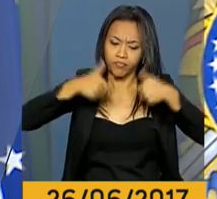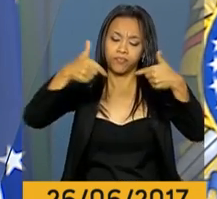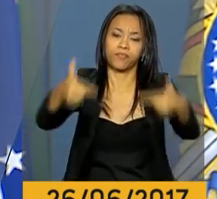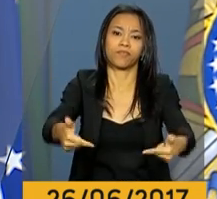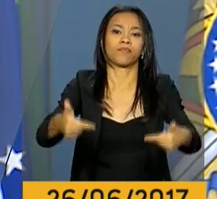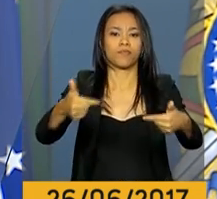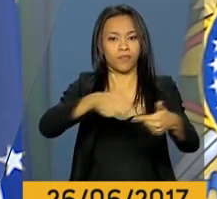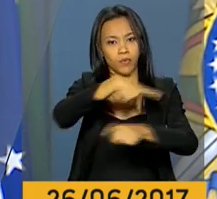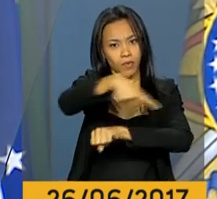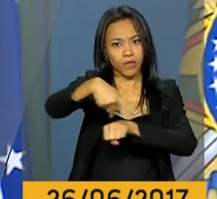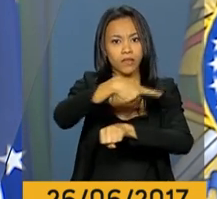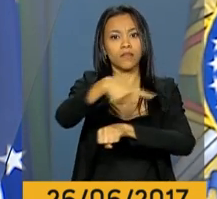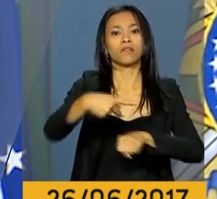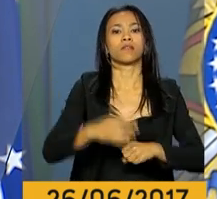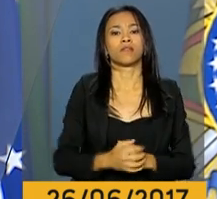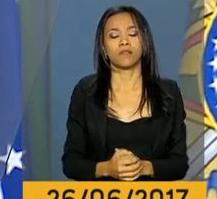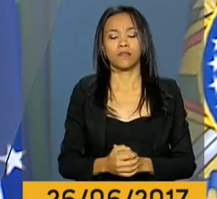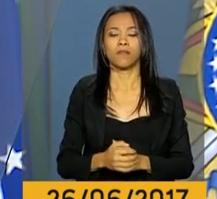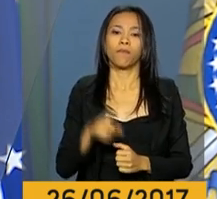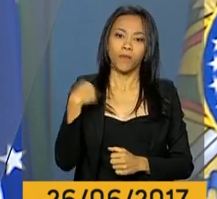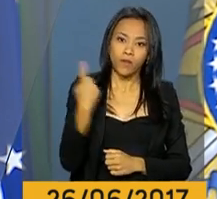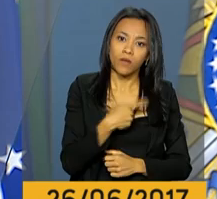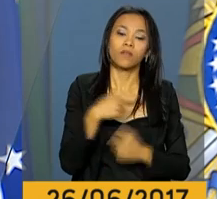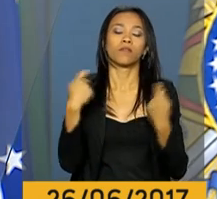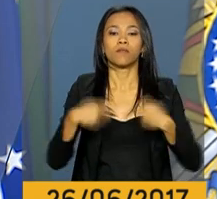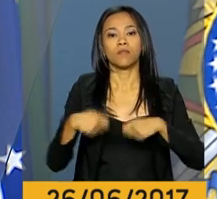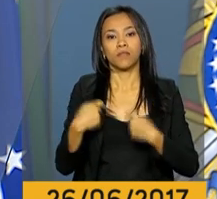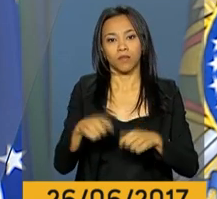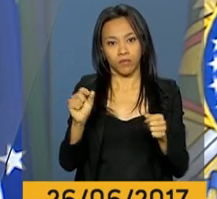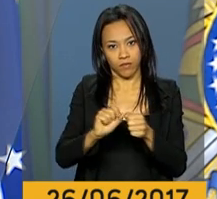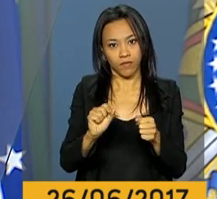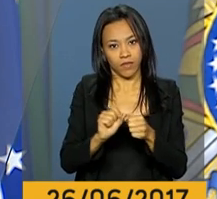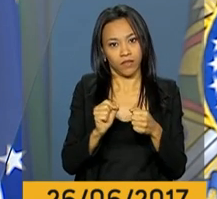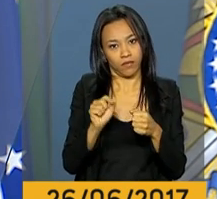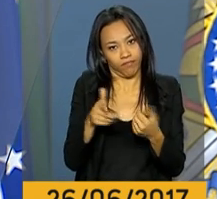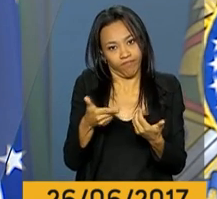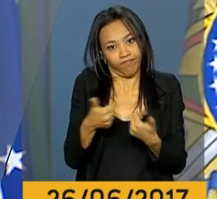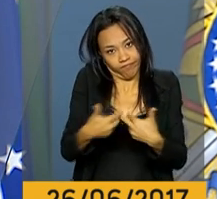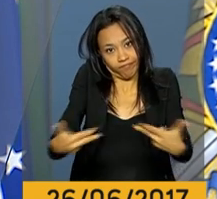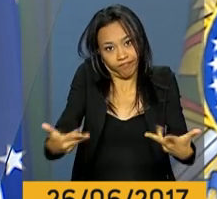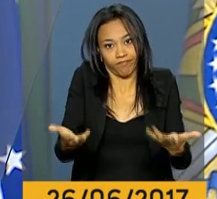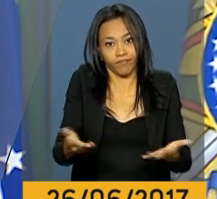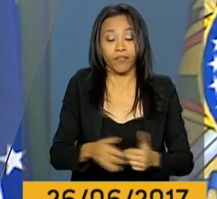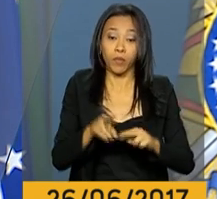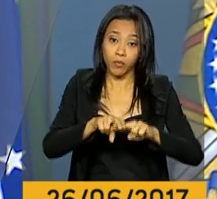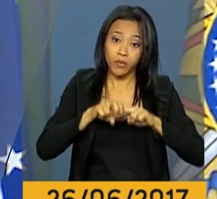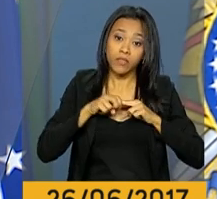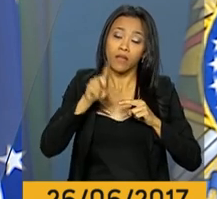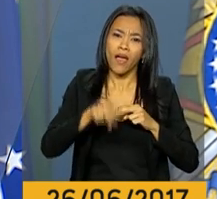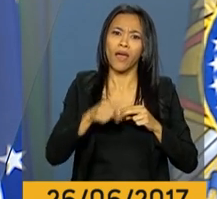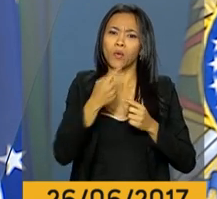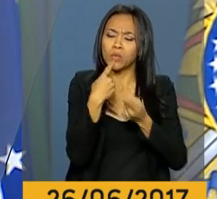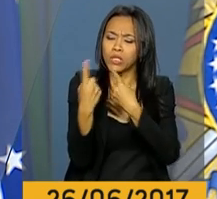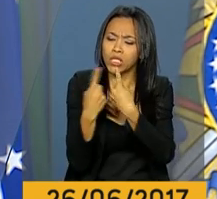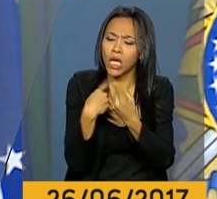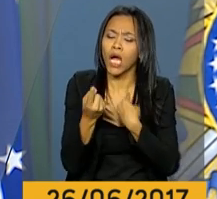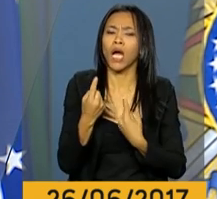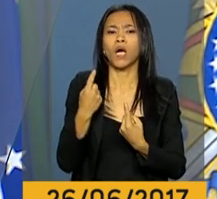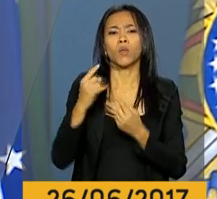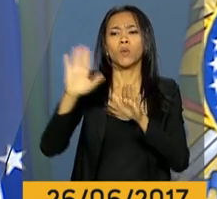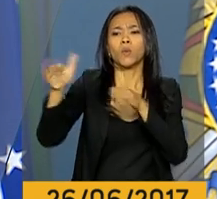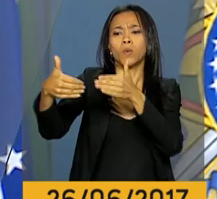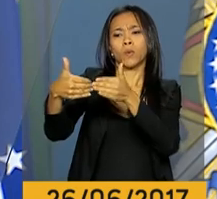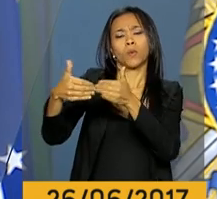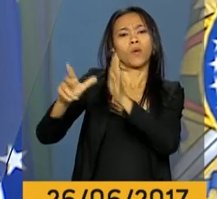né Ministro Diogo exatamente realizar e fazer portanto e é com muito diálogo com setor varegista